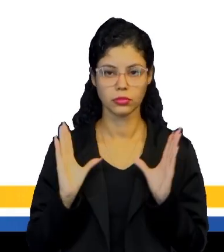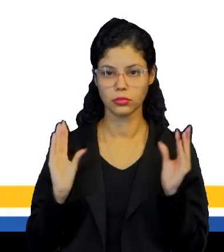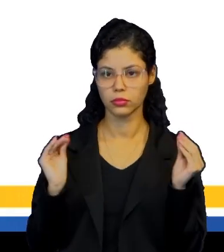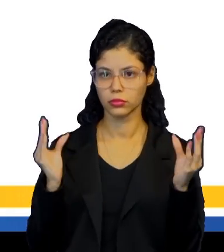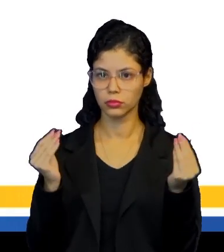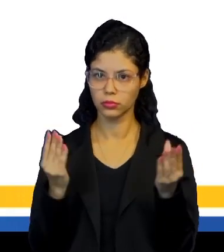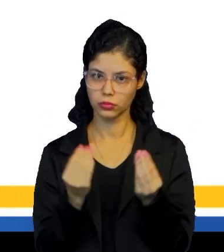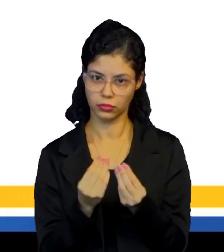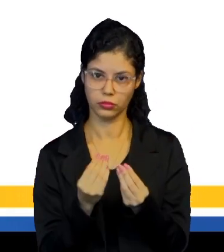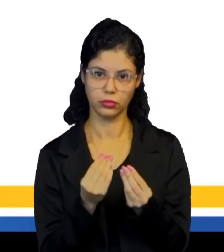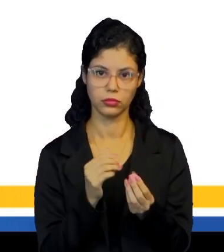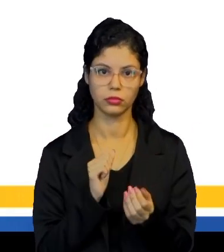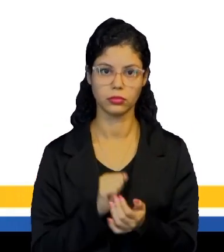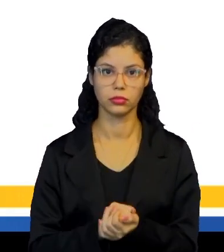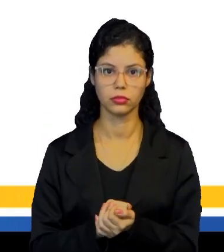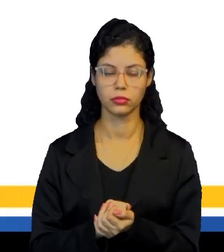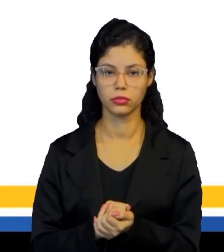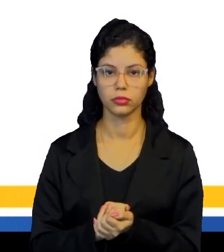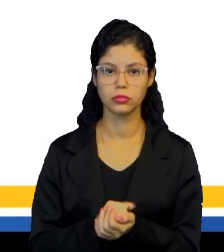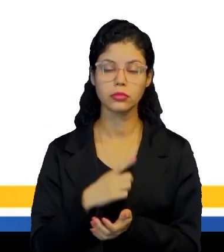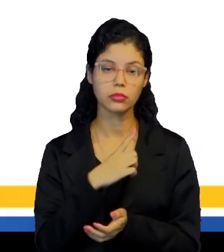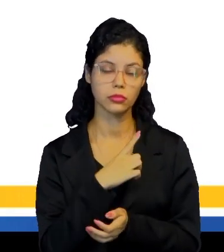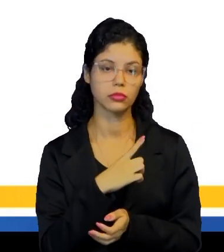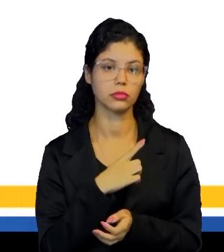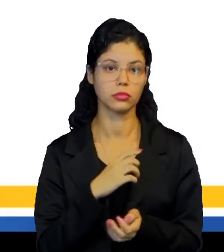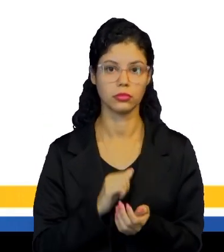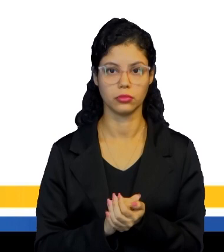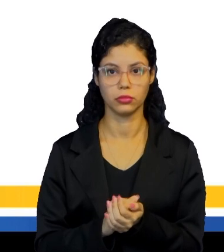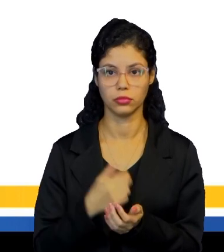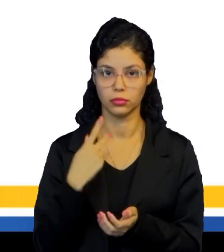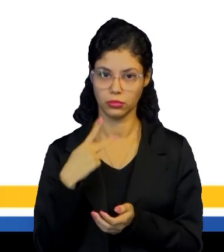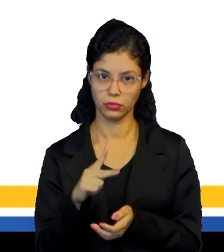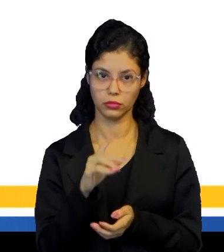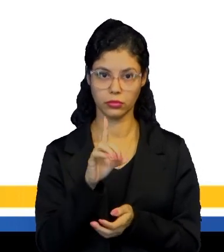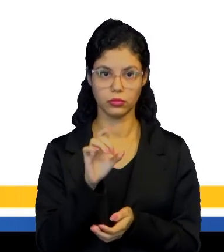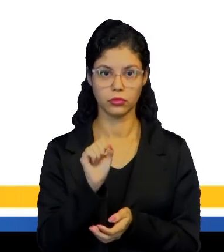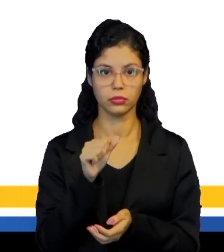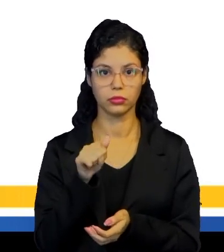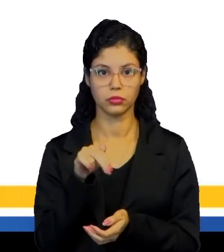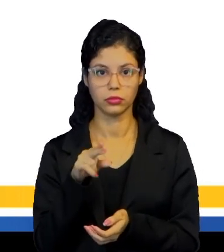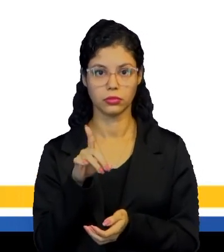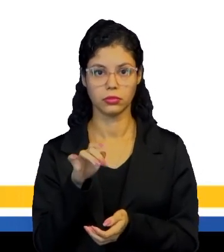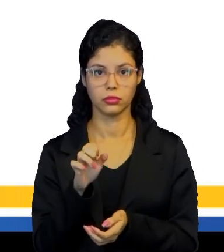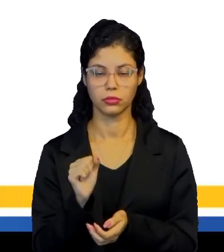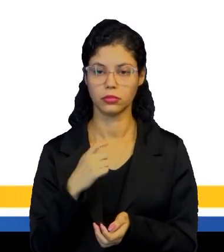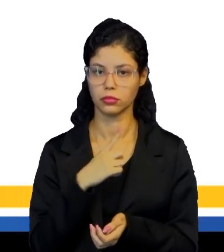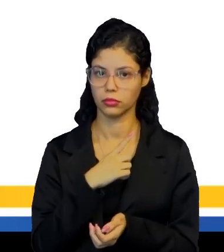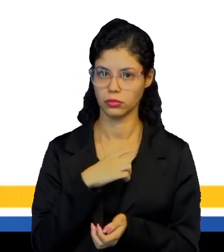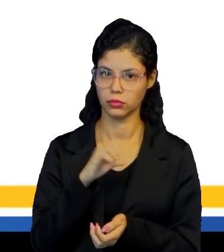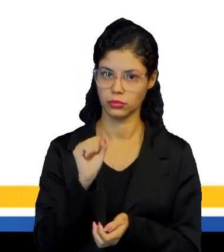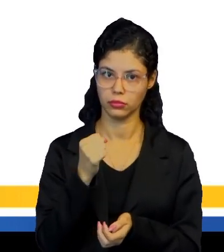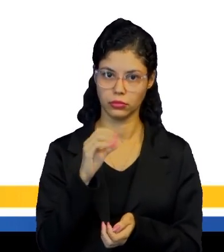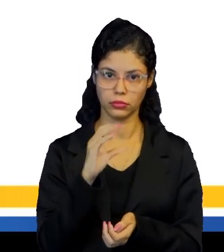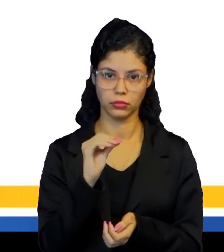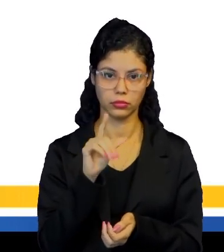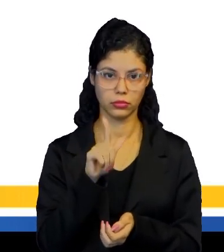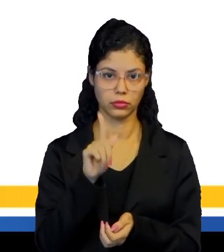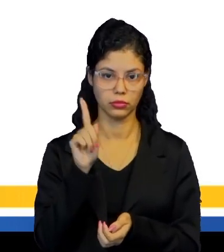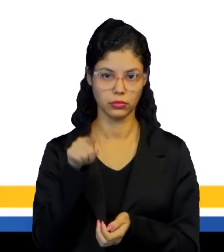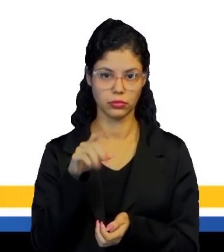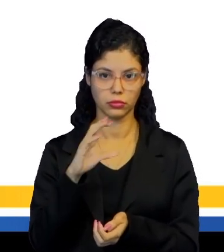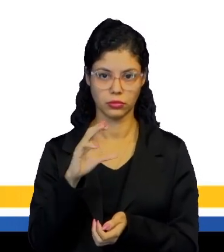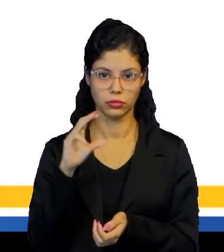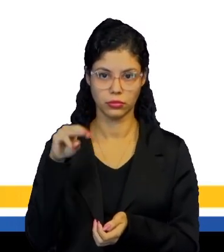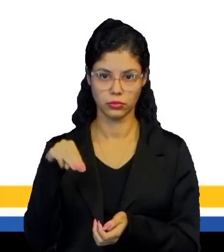de uma outra substância para que a sua densidade seja de 80